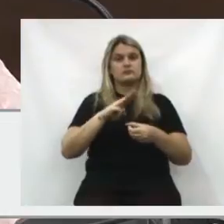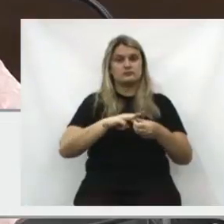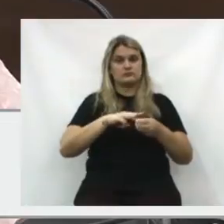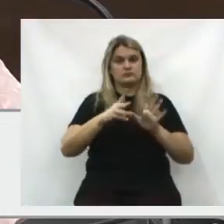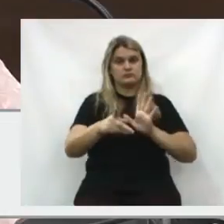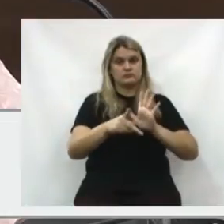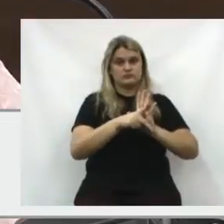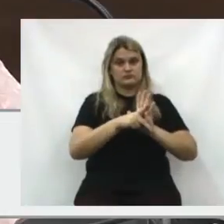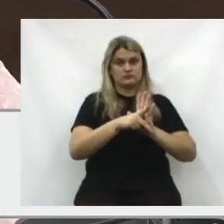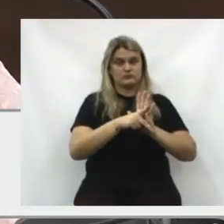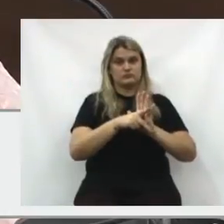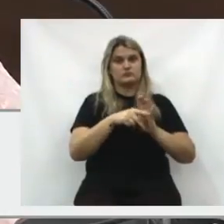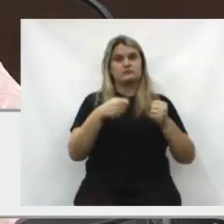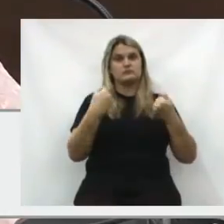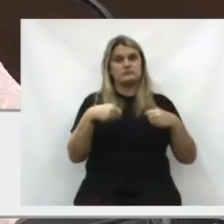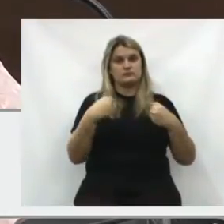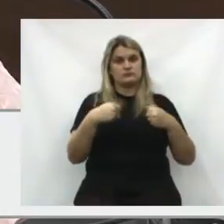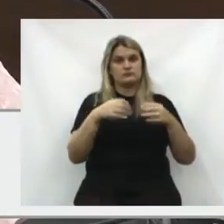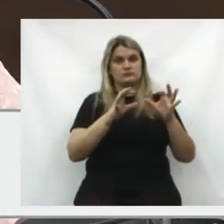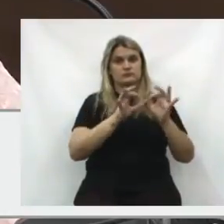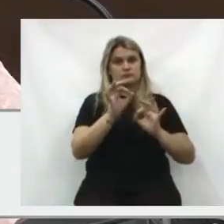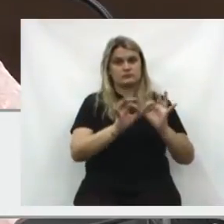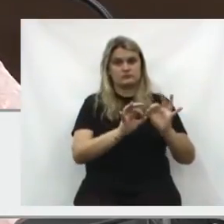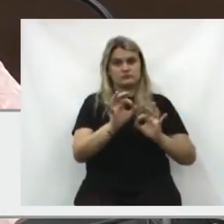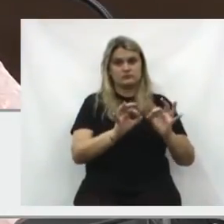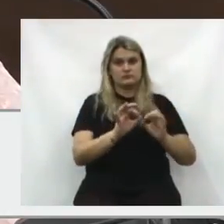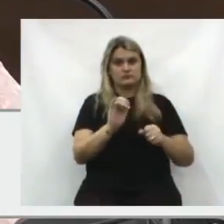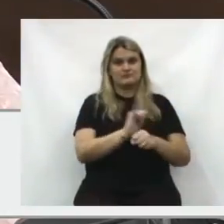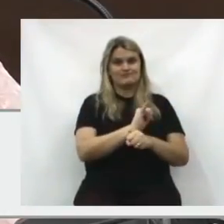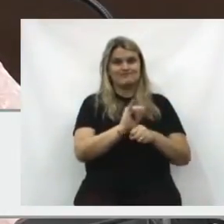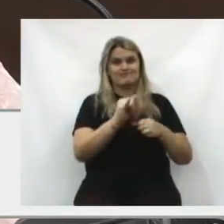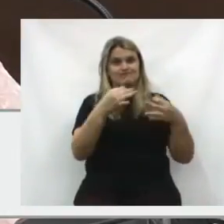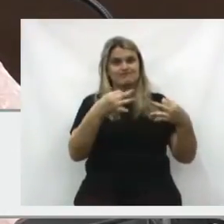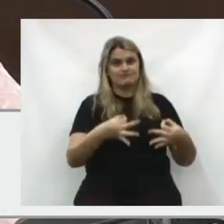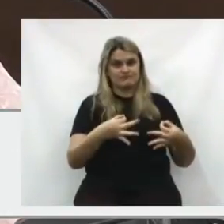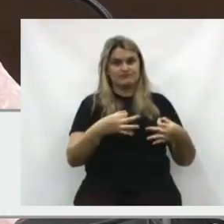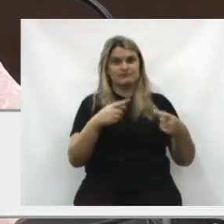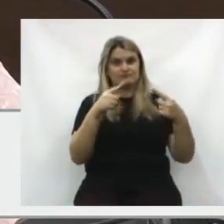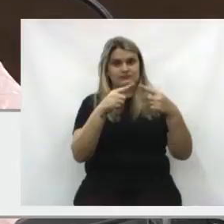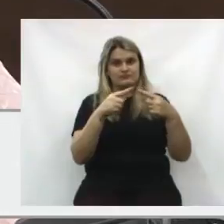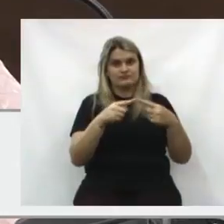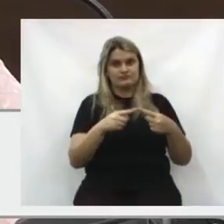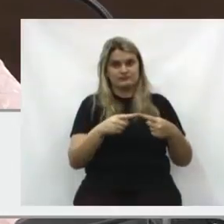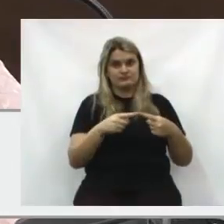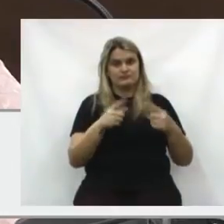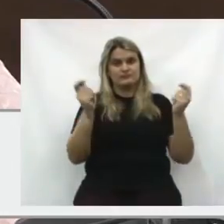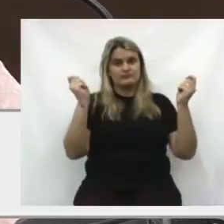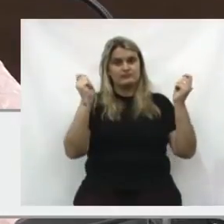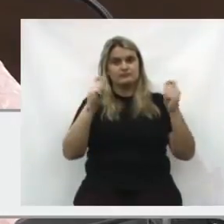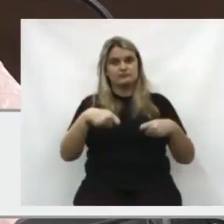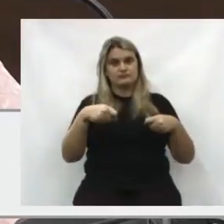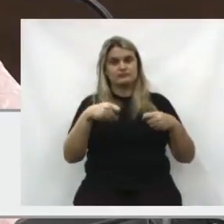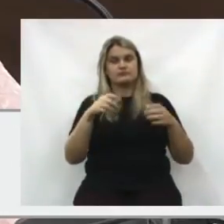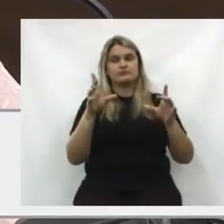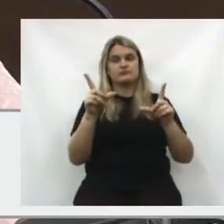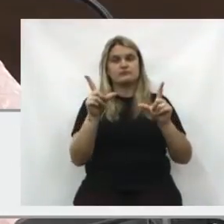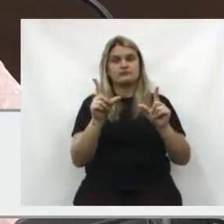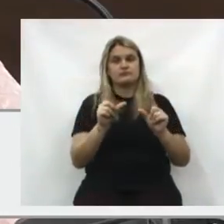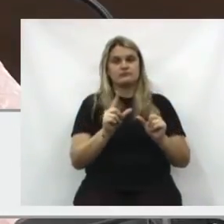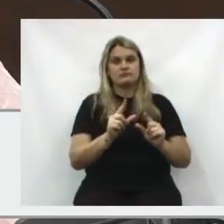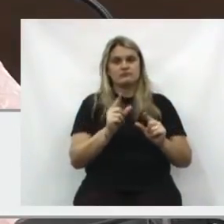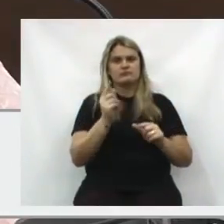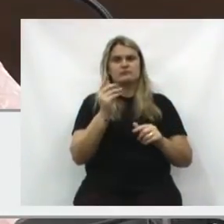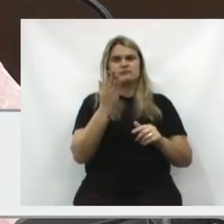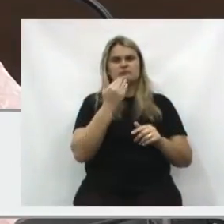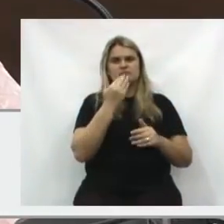competências atribuídas ao município, o qual deve adotar medidas eficazes e adequadas,